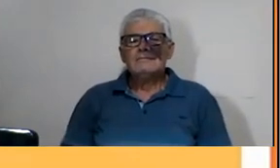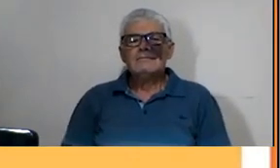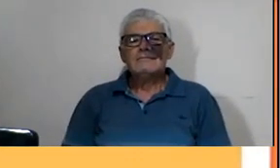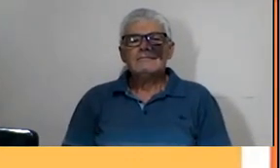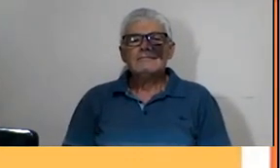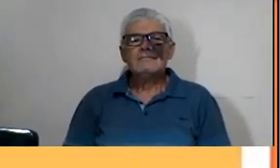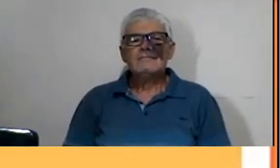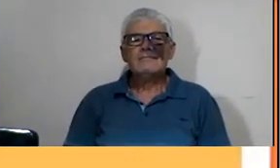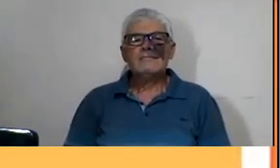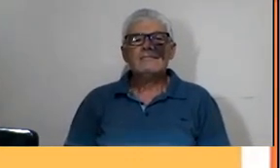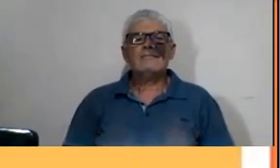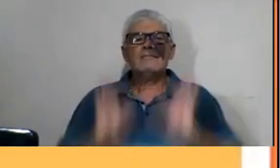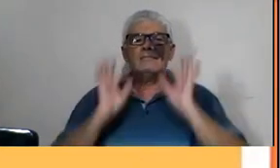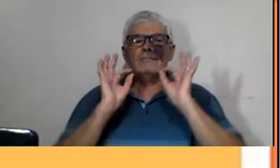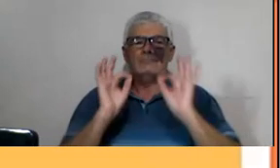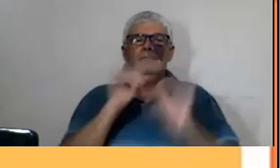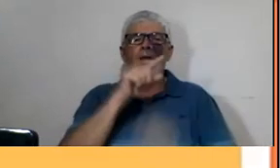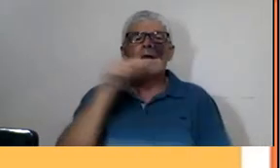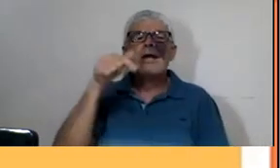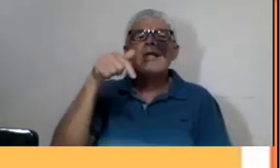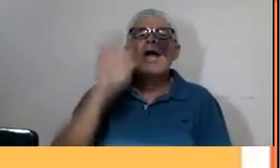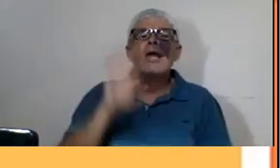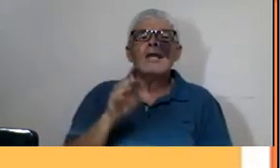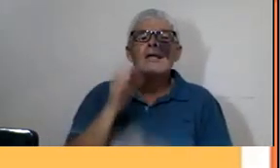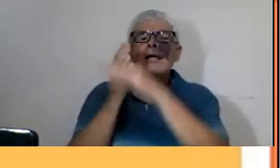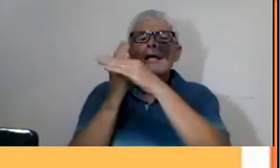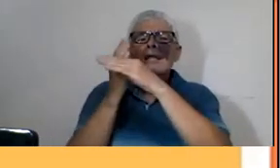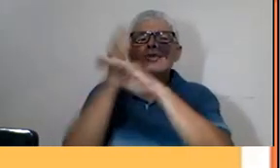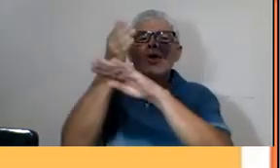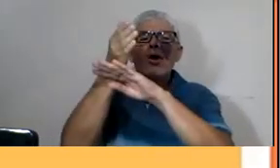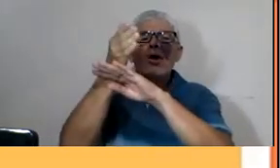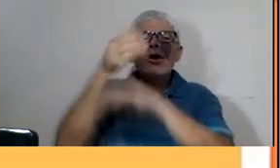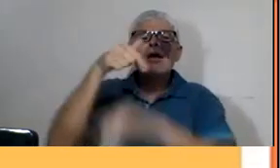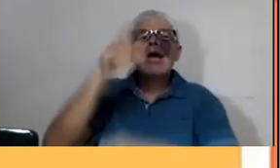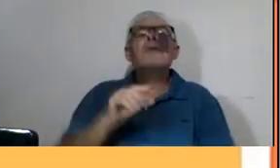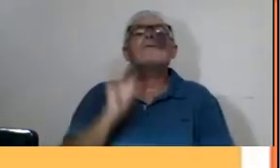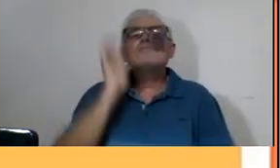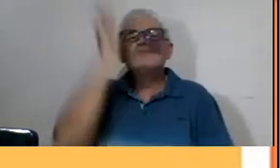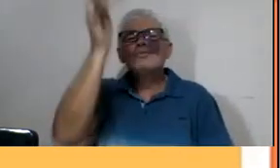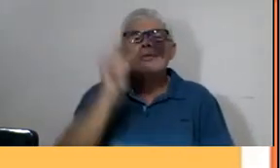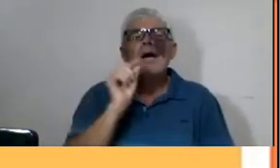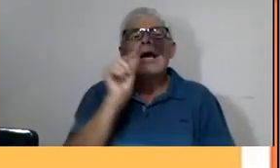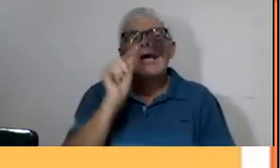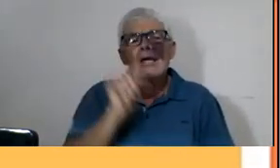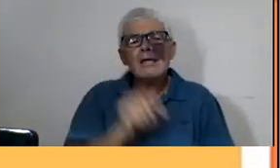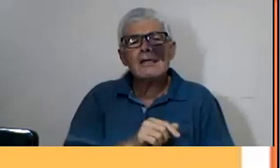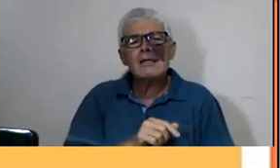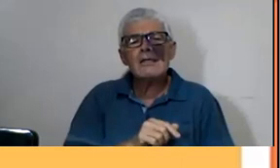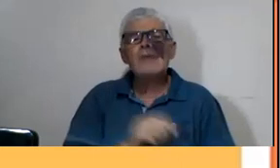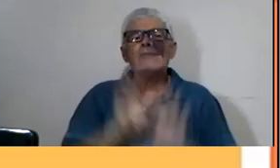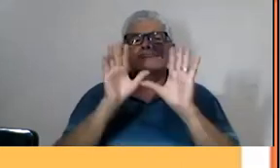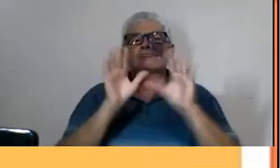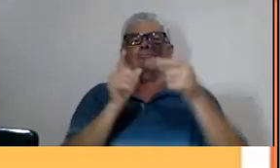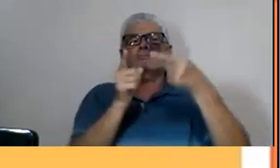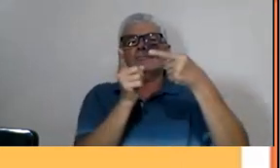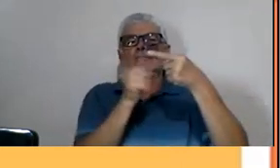8 vezes, em outros livros, né? Aí, de acordo com Ageu 2, versículo 3, é